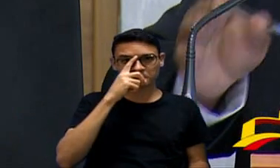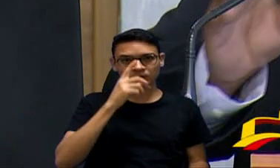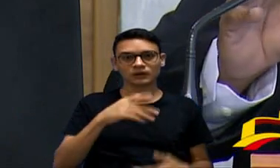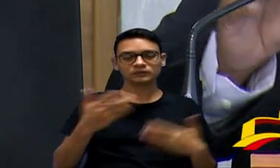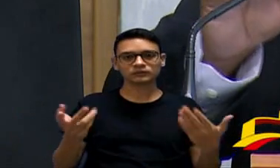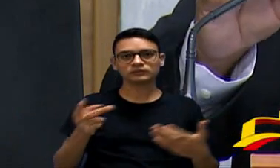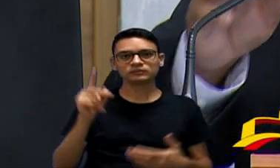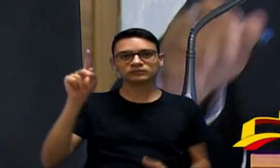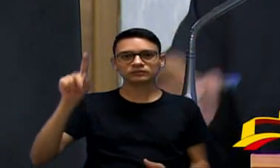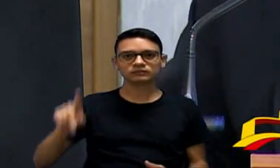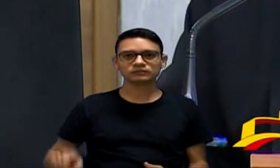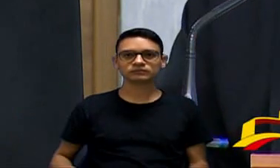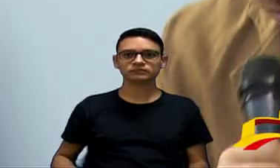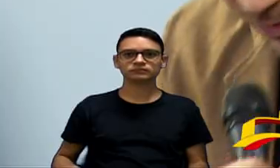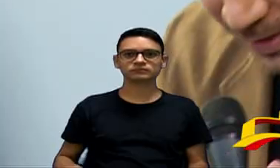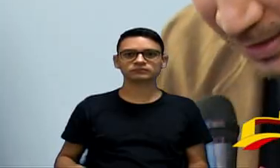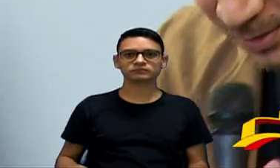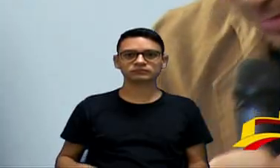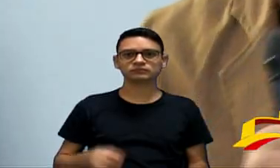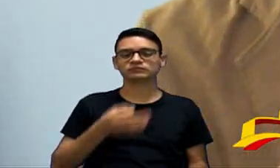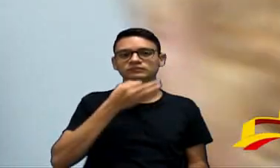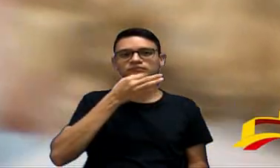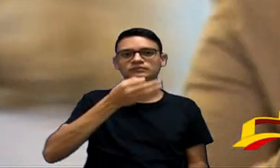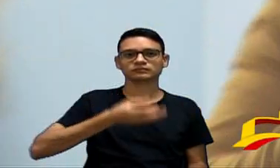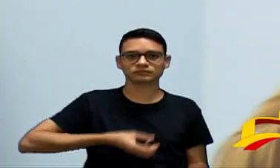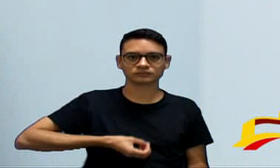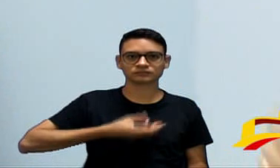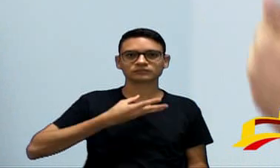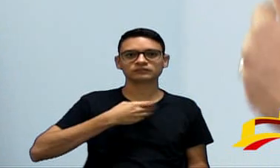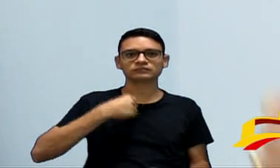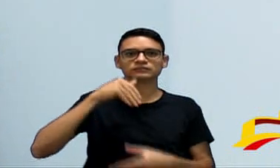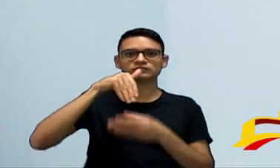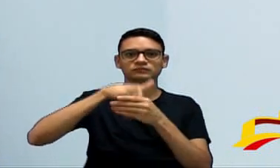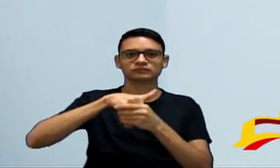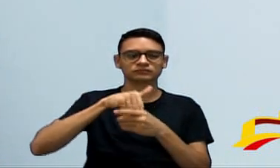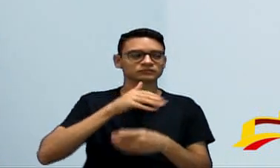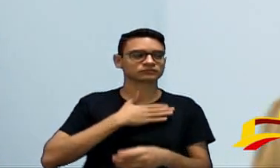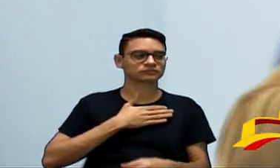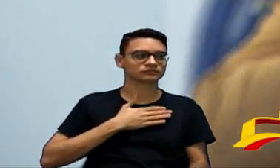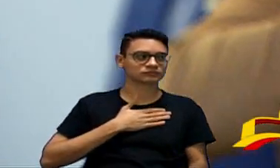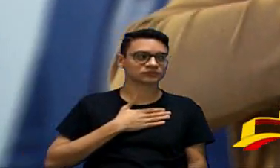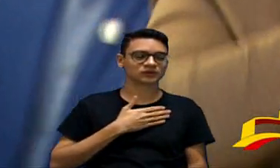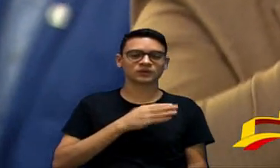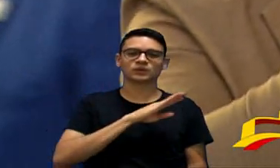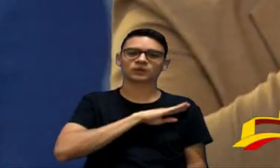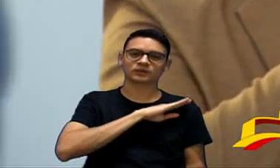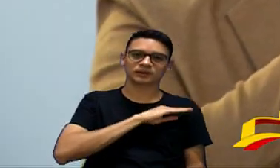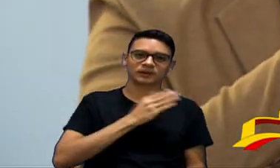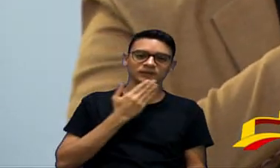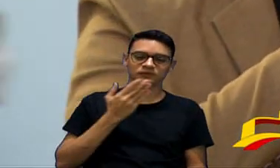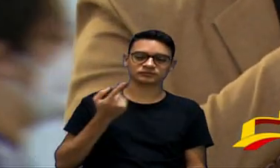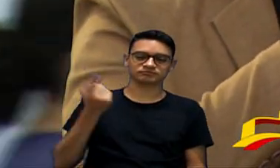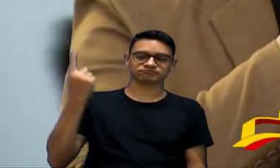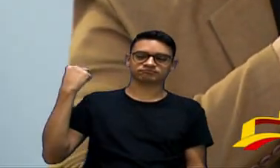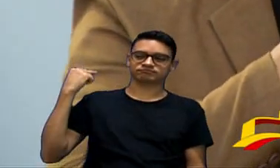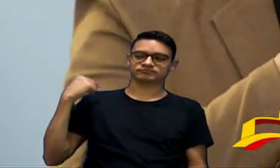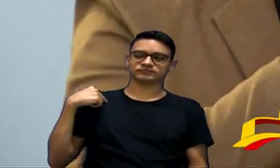Senhor presidente, justificando o voto aqui, a pedido do nosso colega aqui atrás,